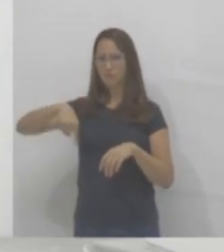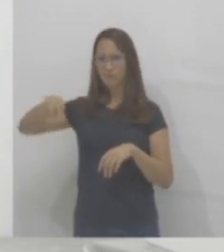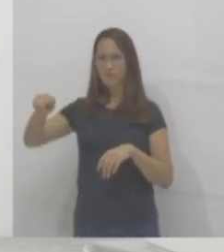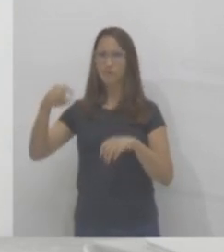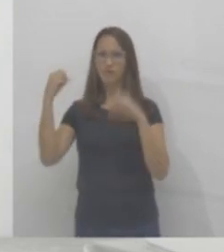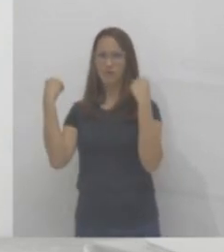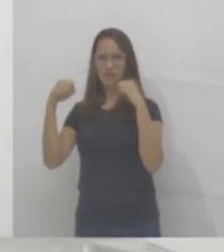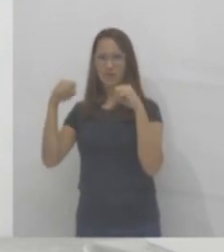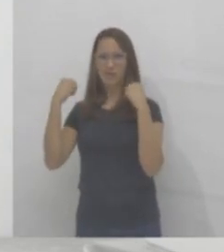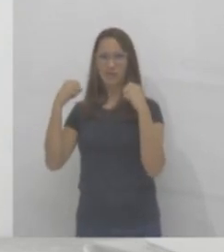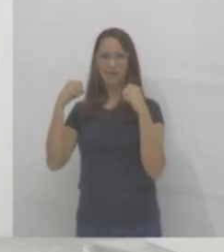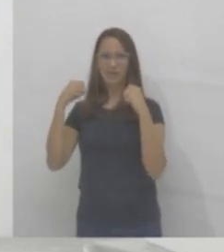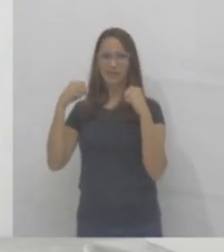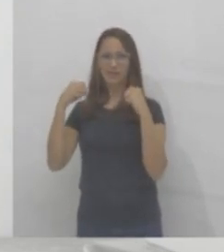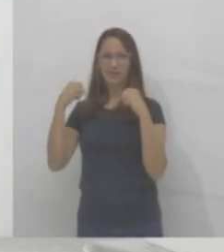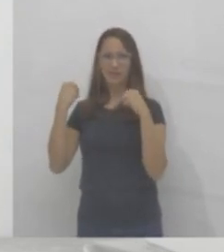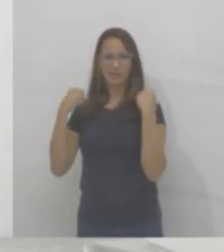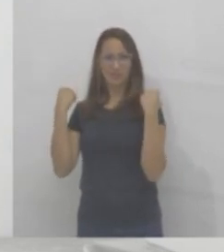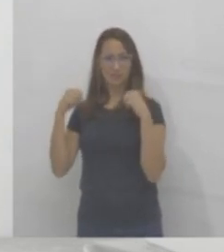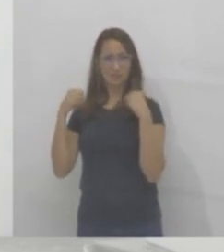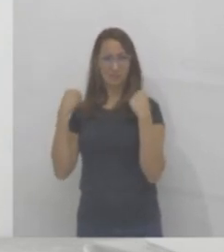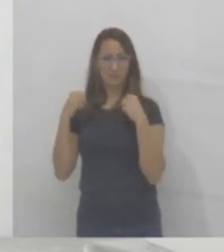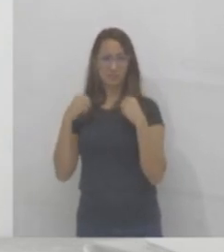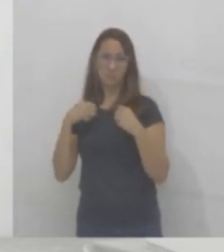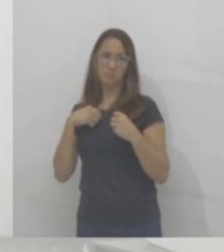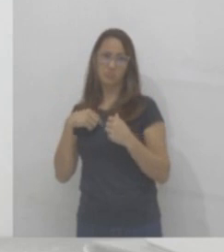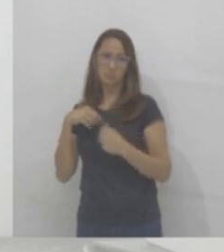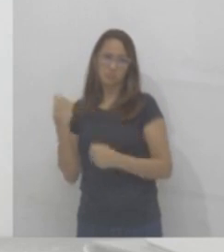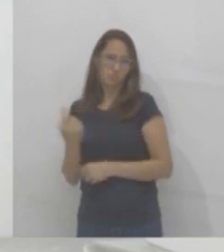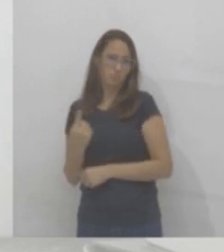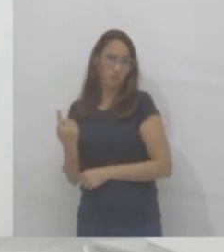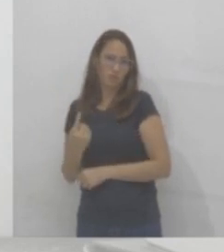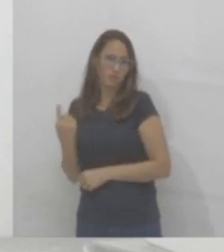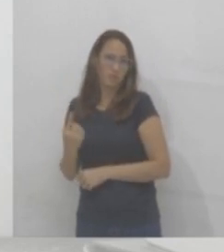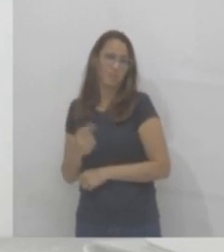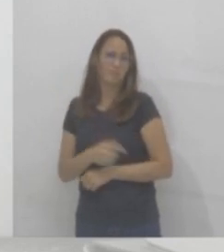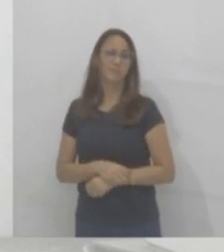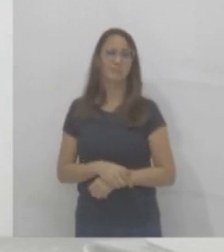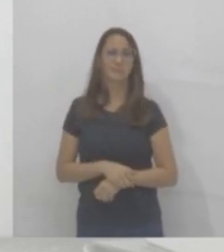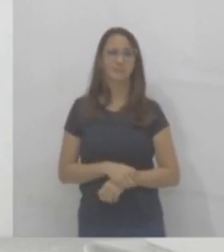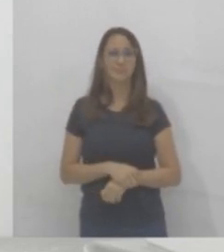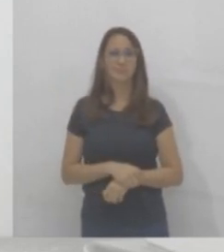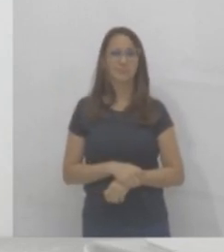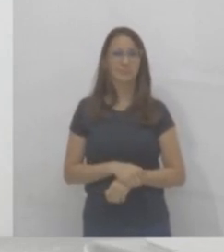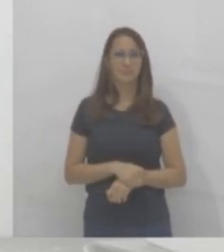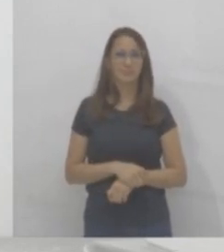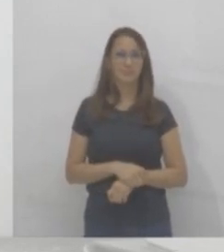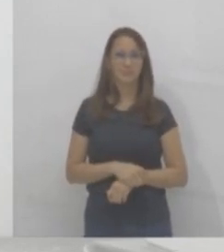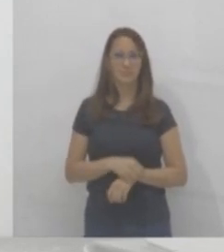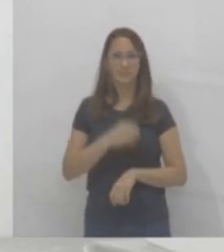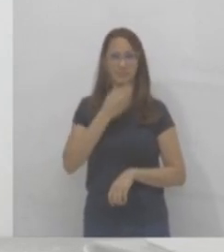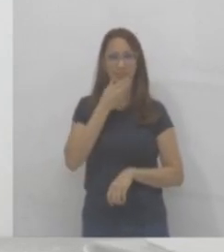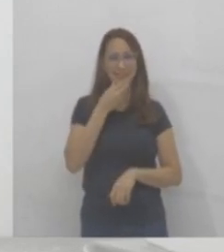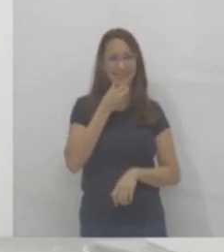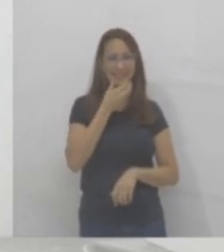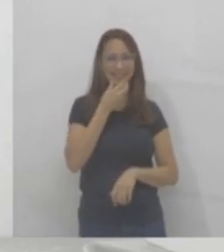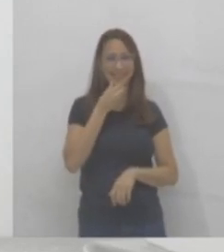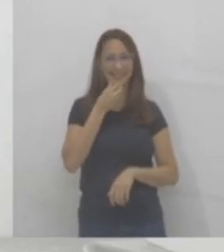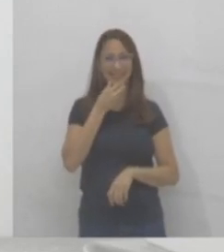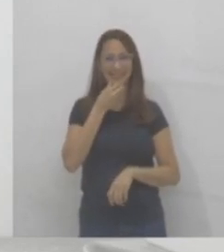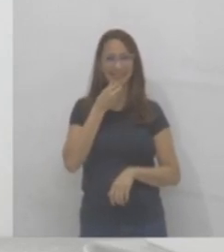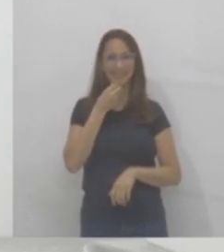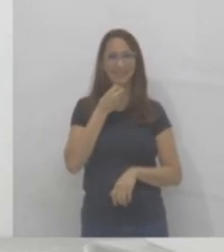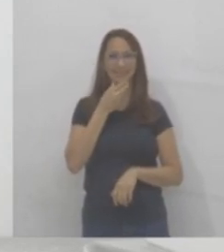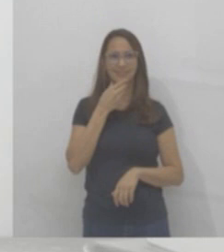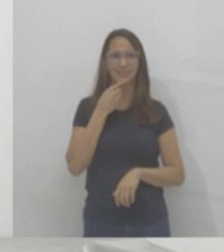by myself, quer dizer, sozinho, sem ajuda de ninguém. Então, para eu fazer os meus exercícios sozinho, para